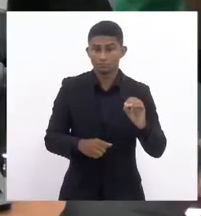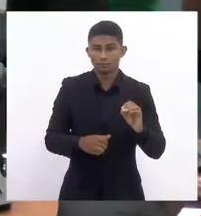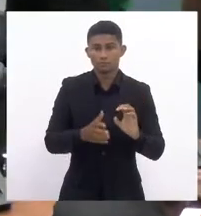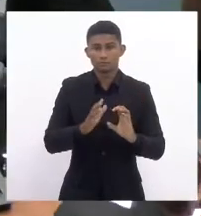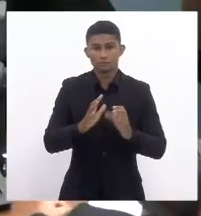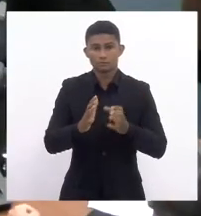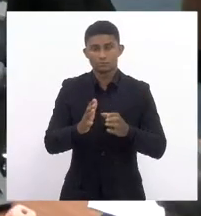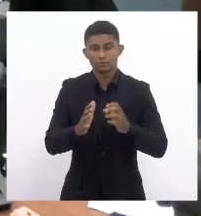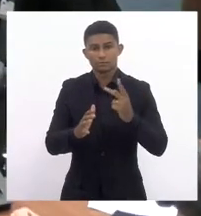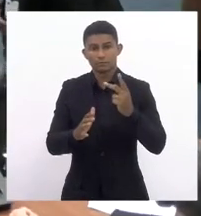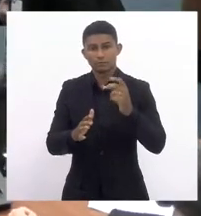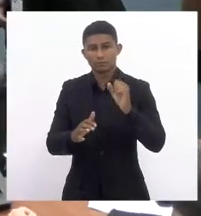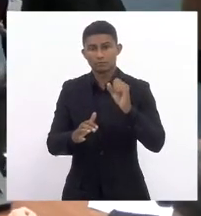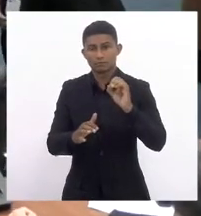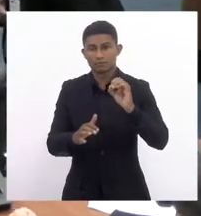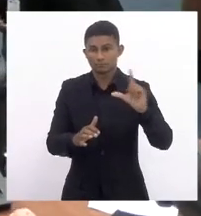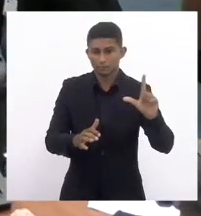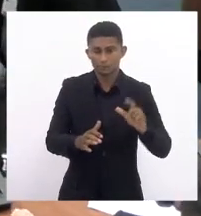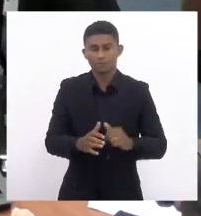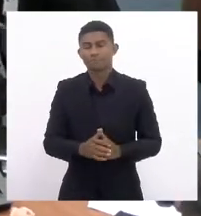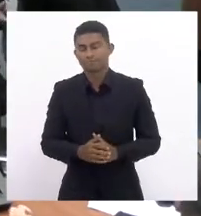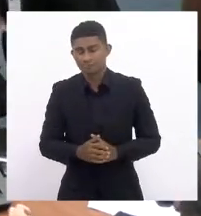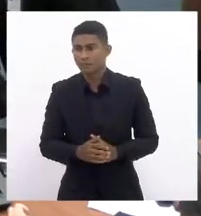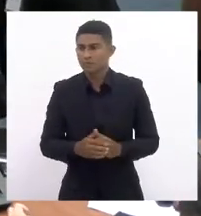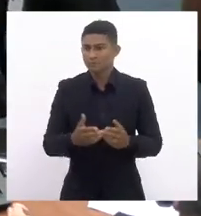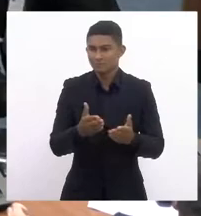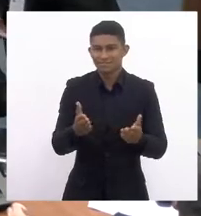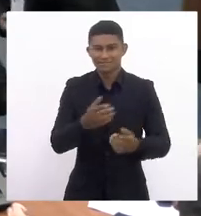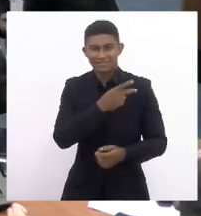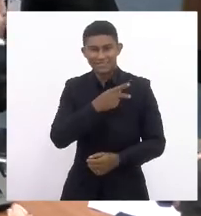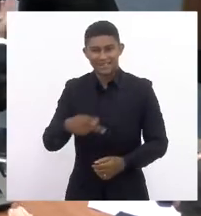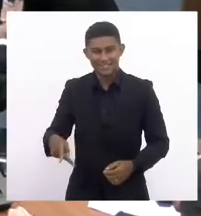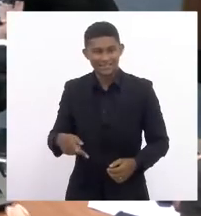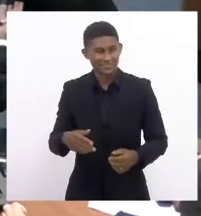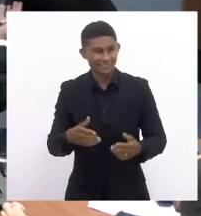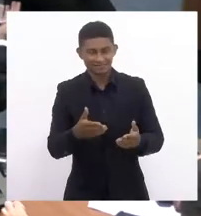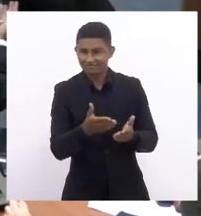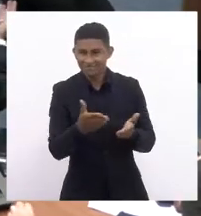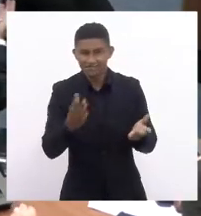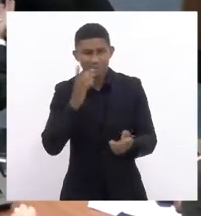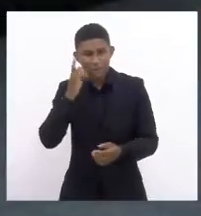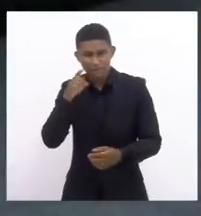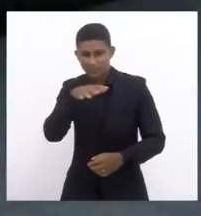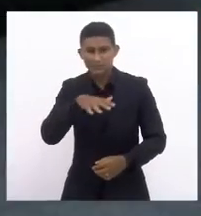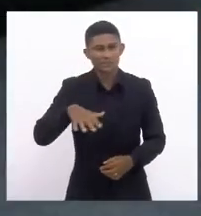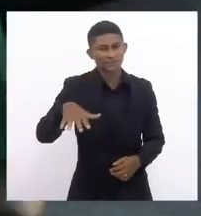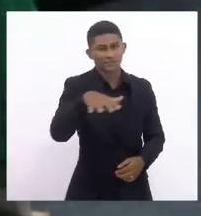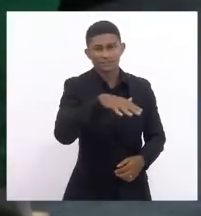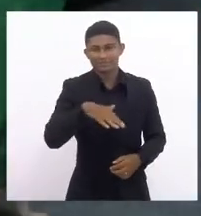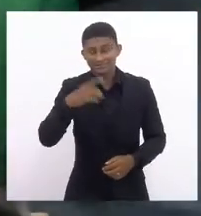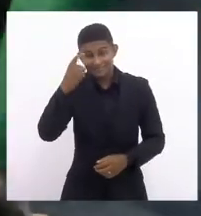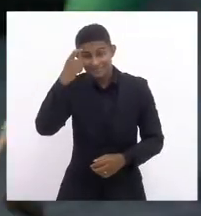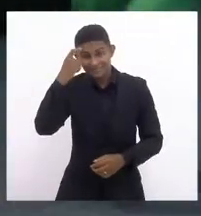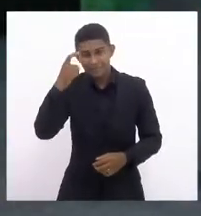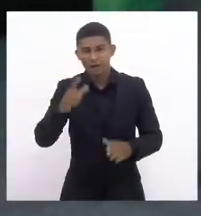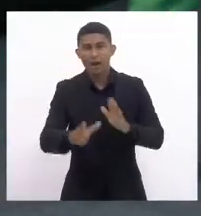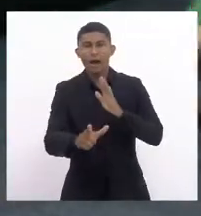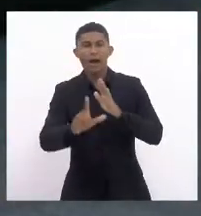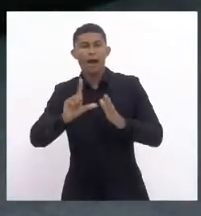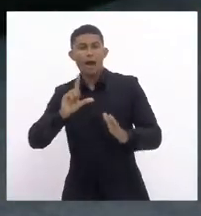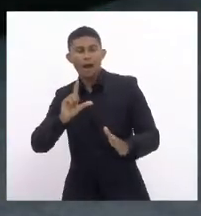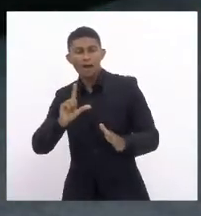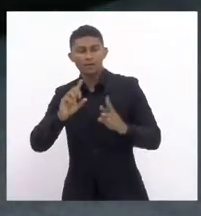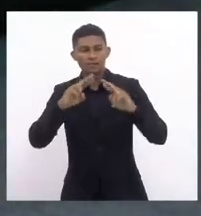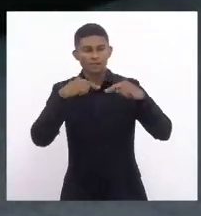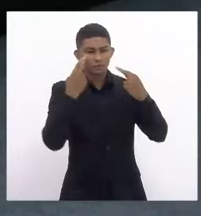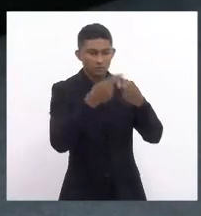Senhor presidente, senhoras deputadas, senhores deputados, né, de acordo com o que foi acordado no Colégio